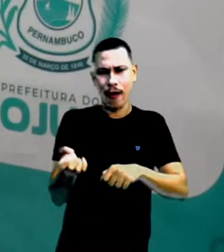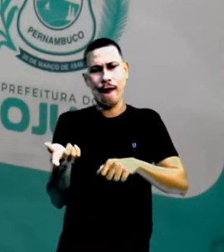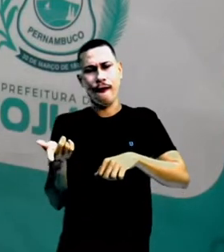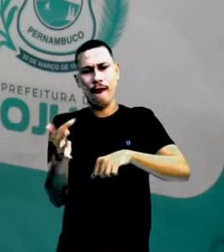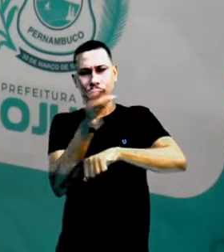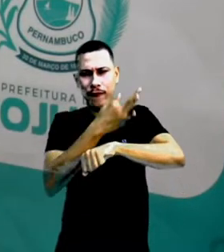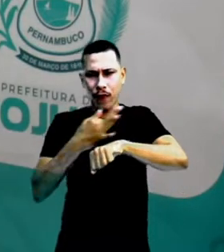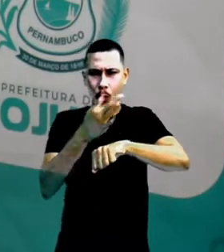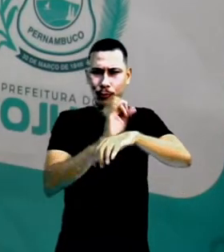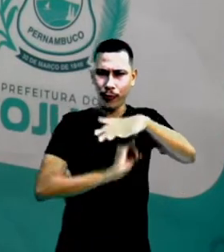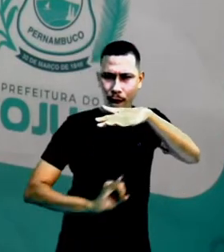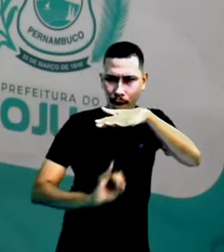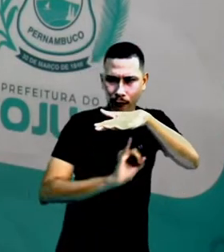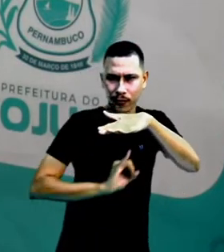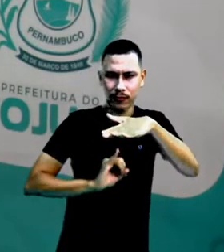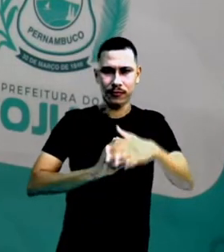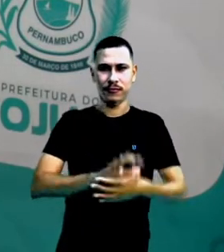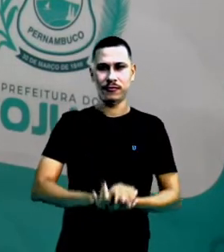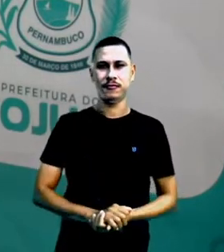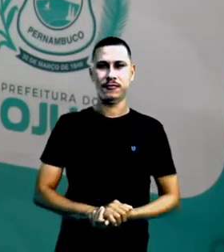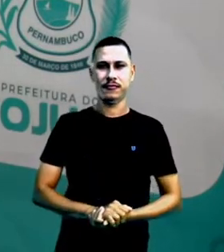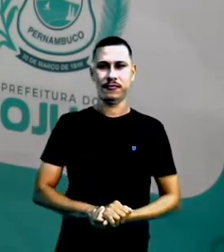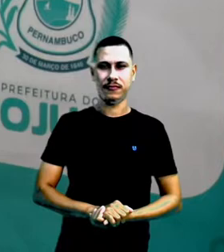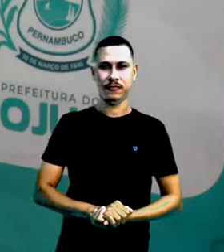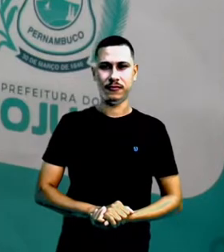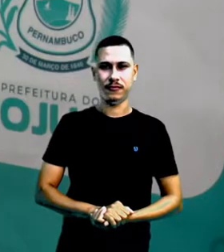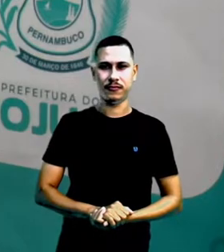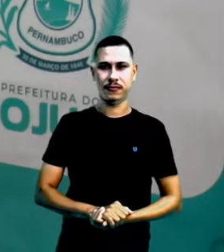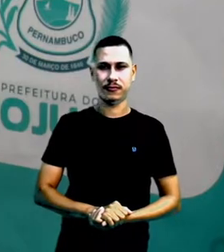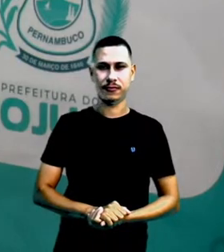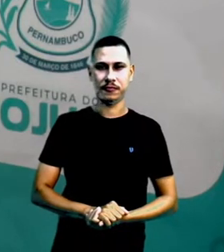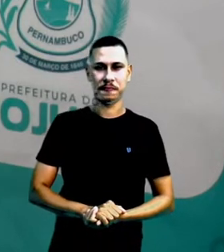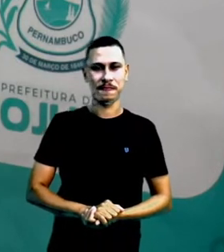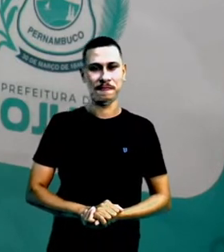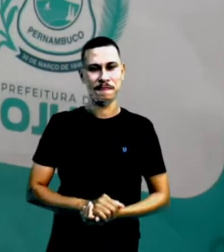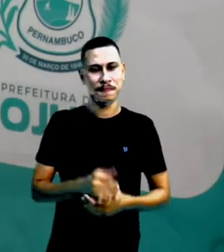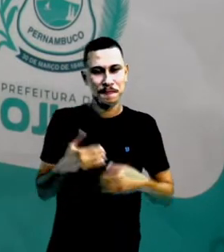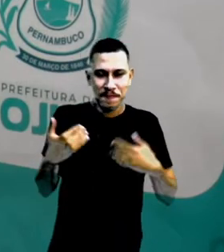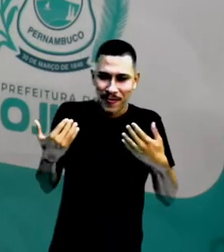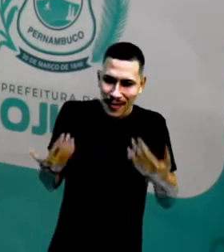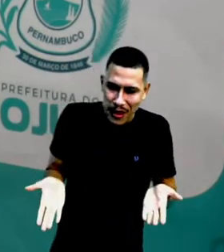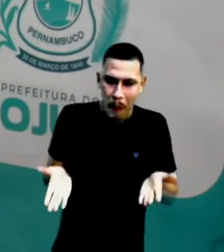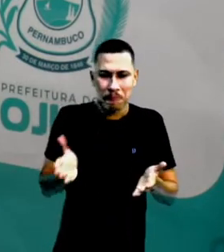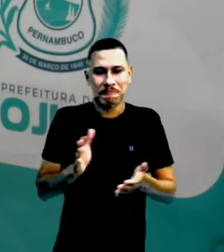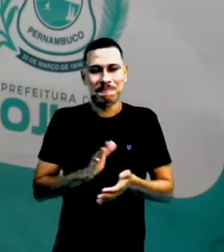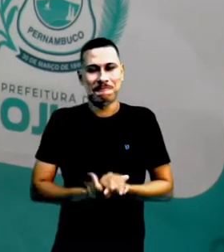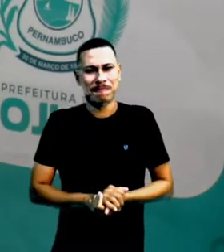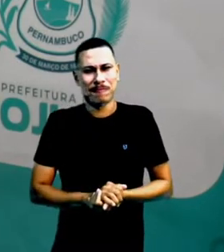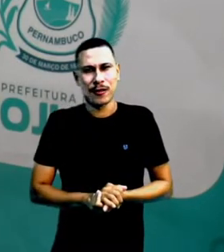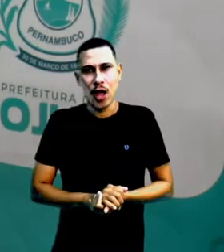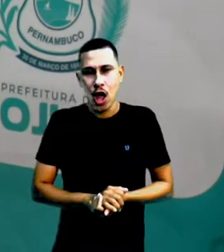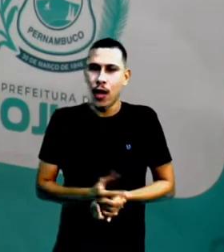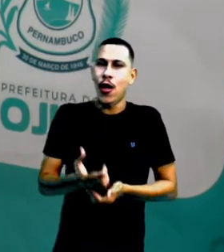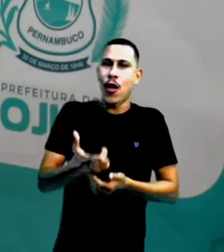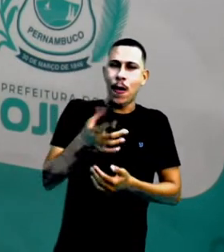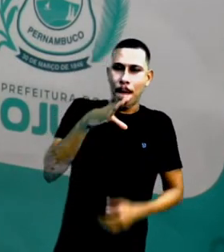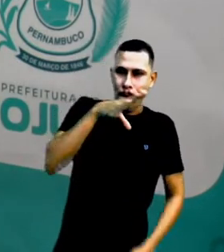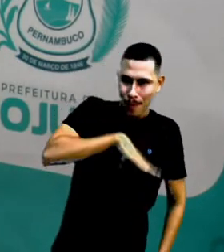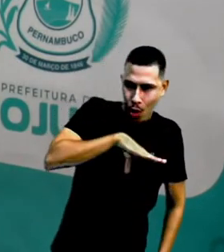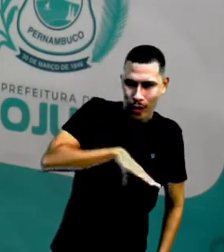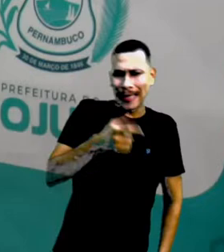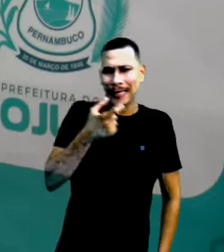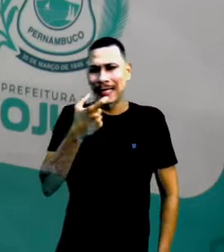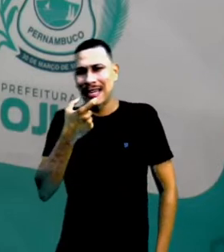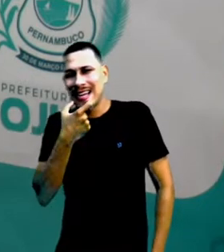e informal. Let's go! Então, pessoal, nós sabemos que tanto no português como